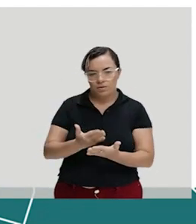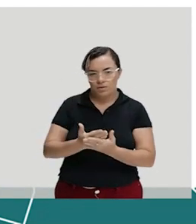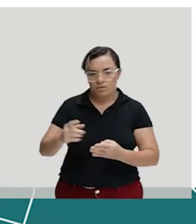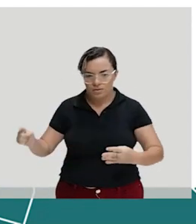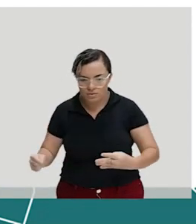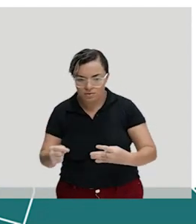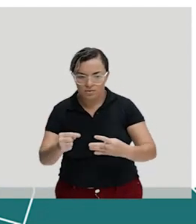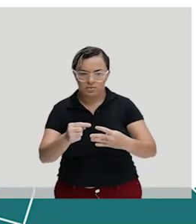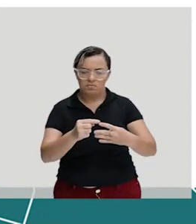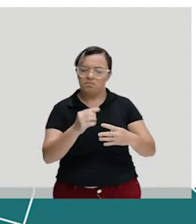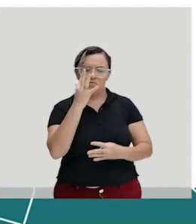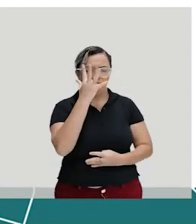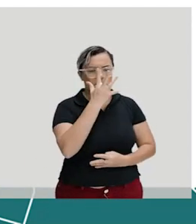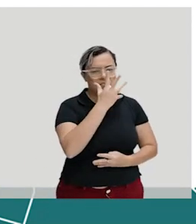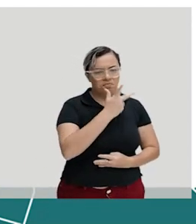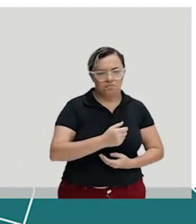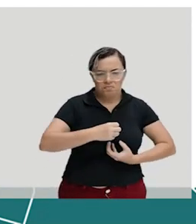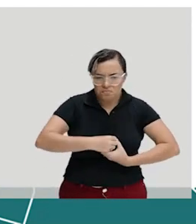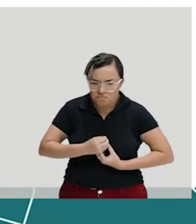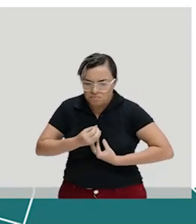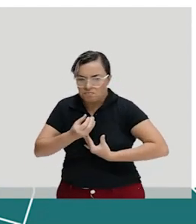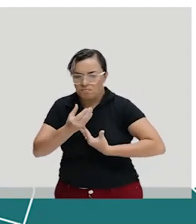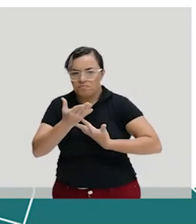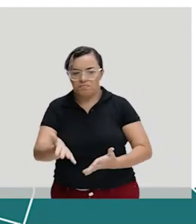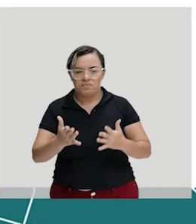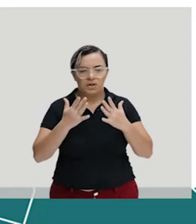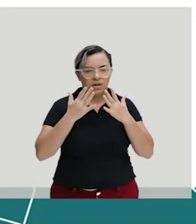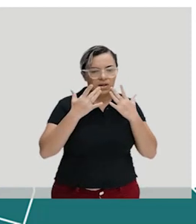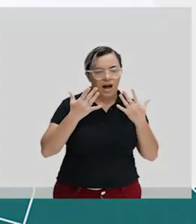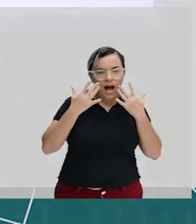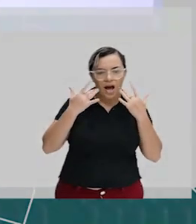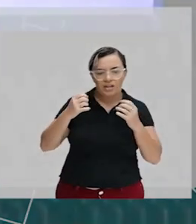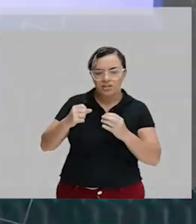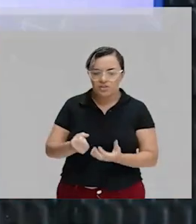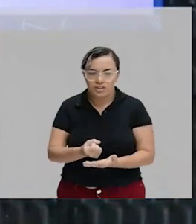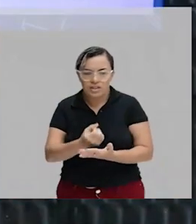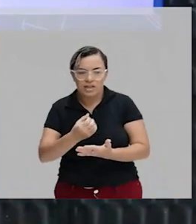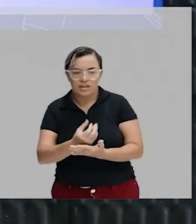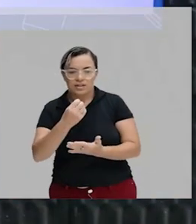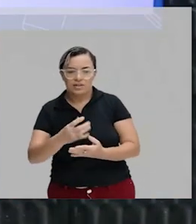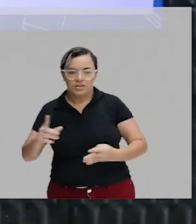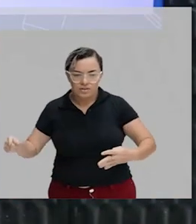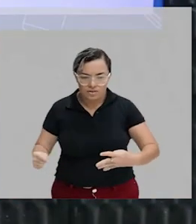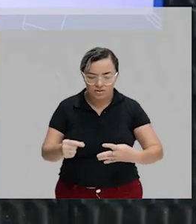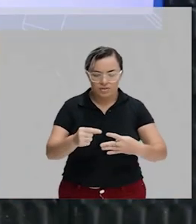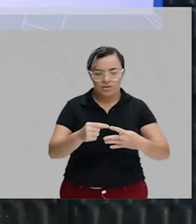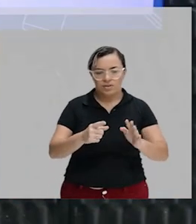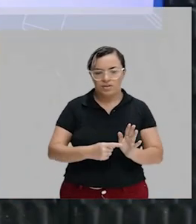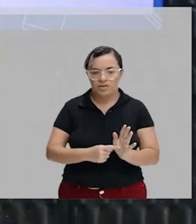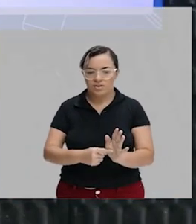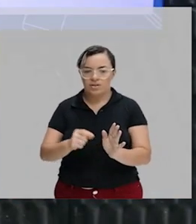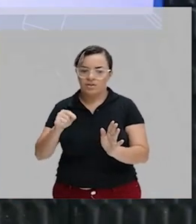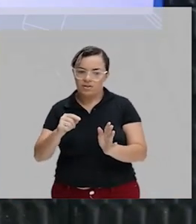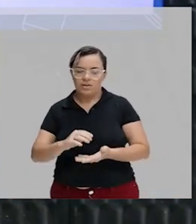seus artistas simbolismo e sugestão mist sublimação que a todo leitor Conquista eu não sei o que é